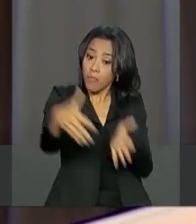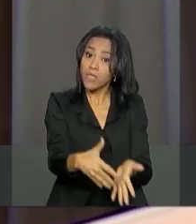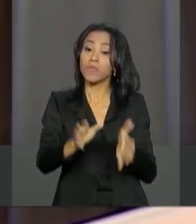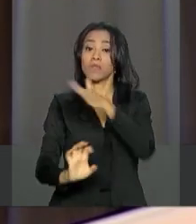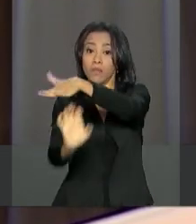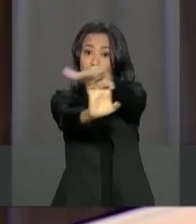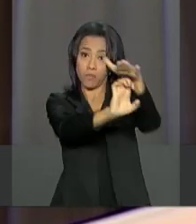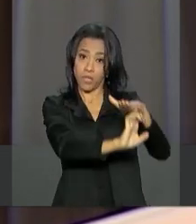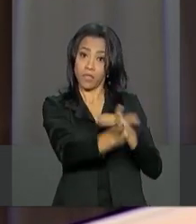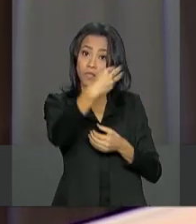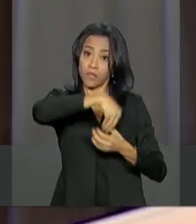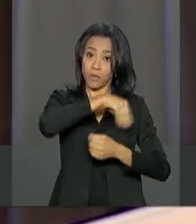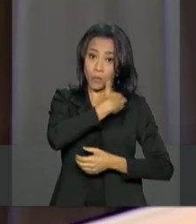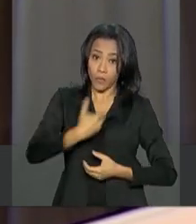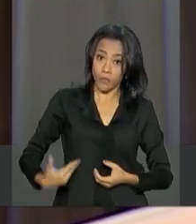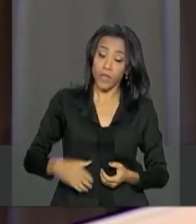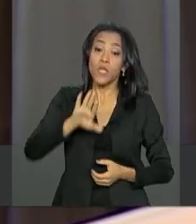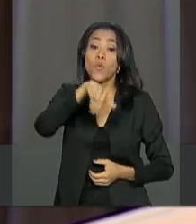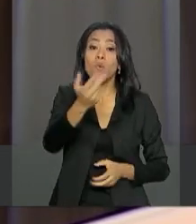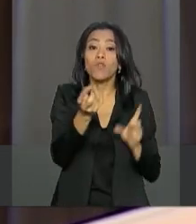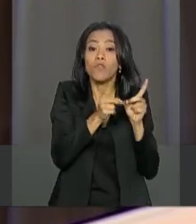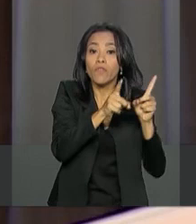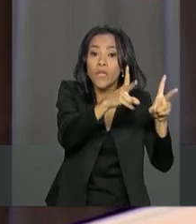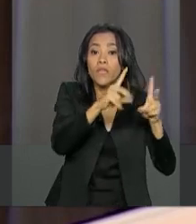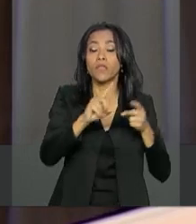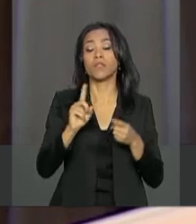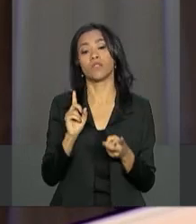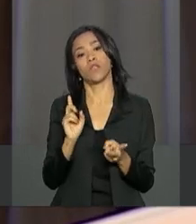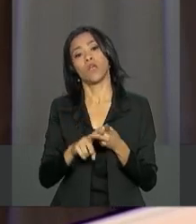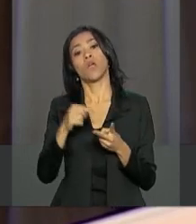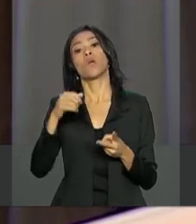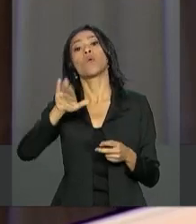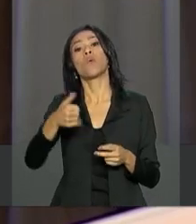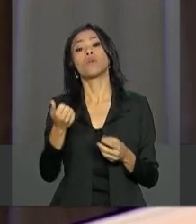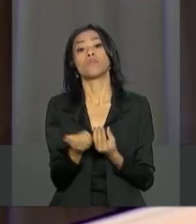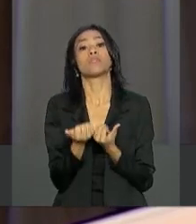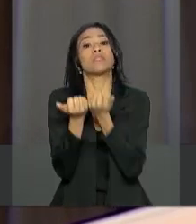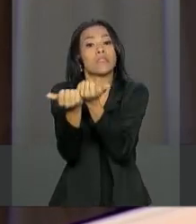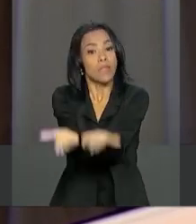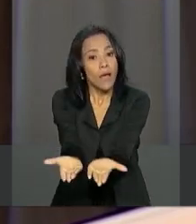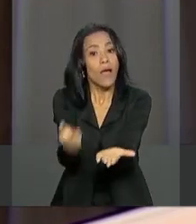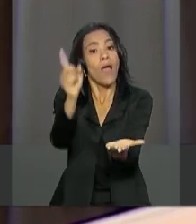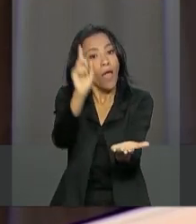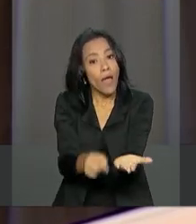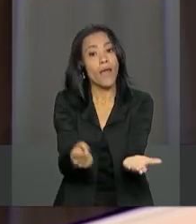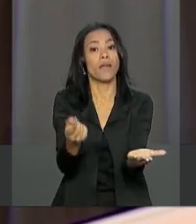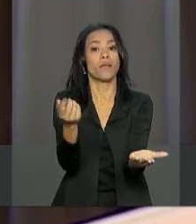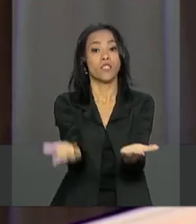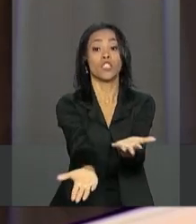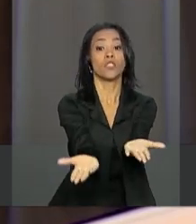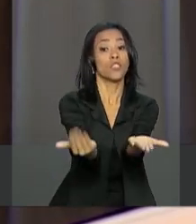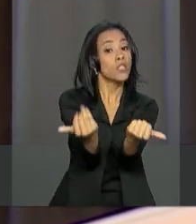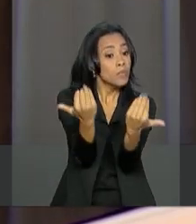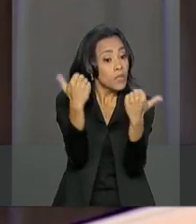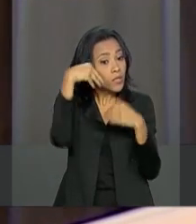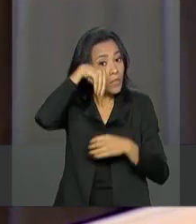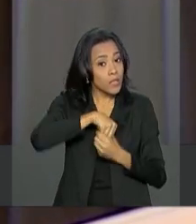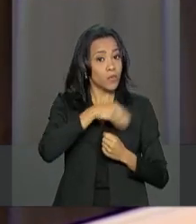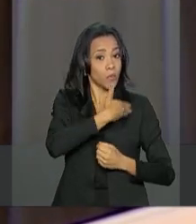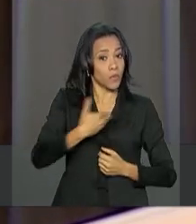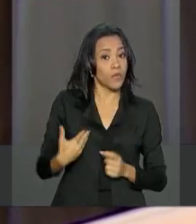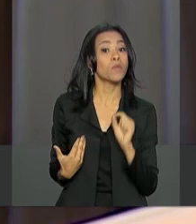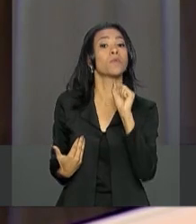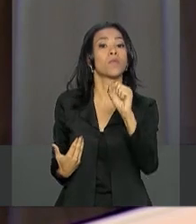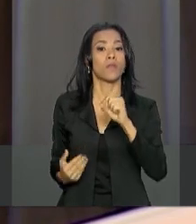você privatiza, quando você autoriza, quando você concede, você está trazendo para o interior do governo a